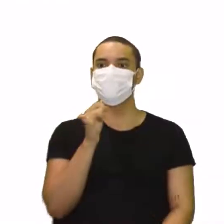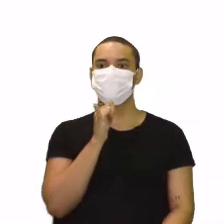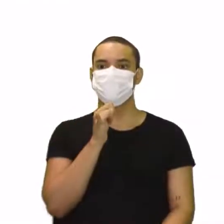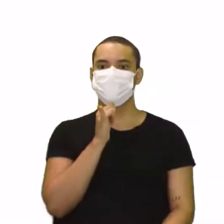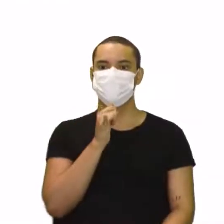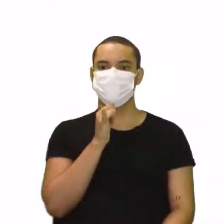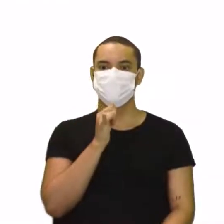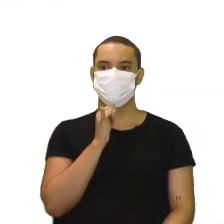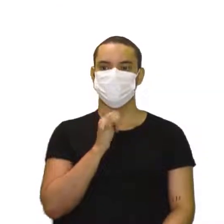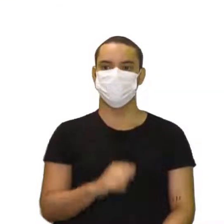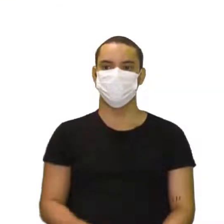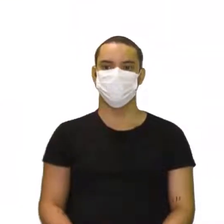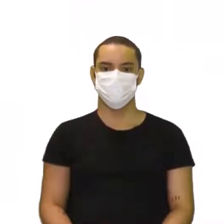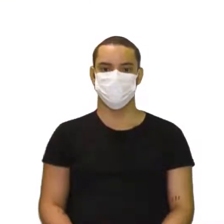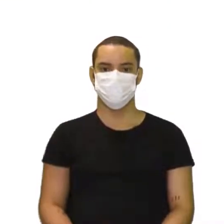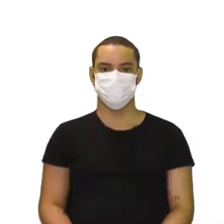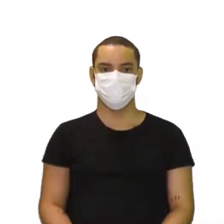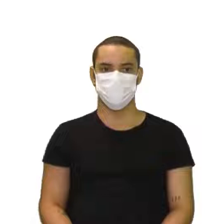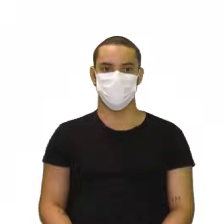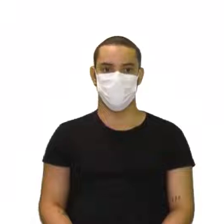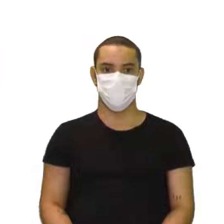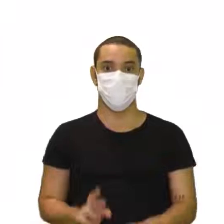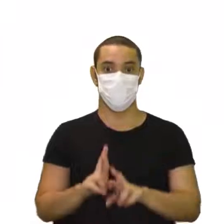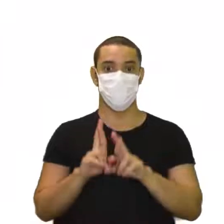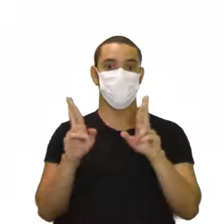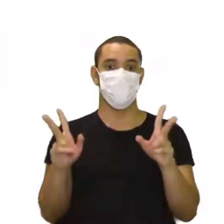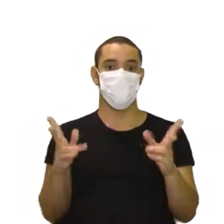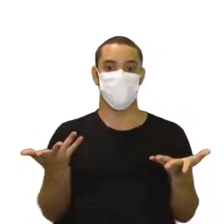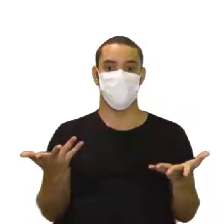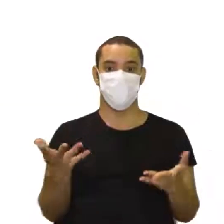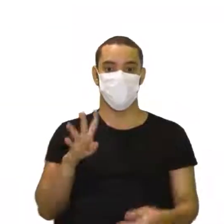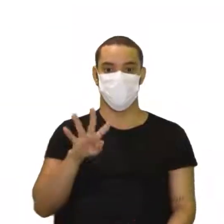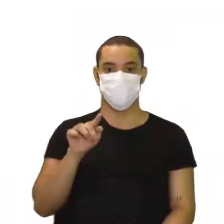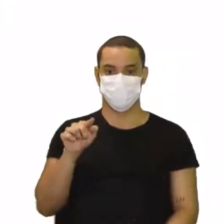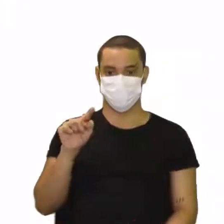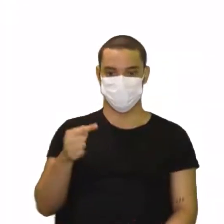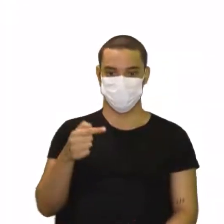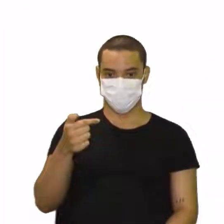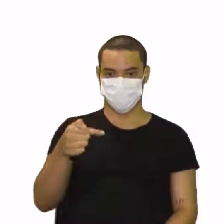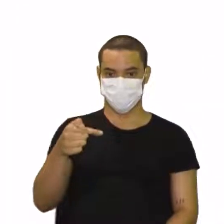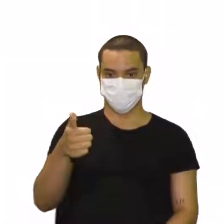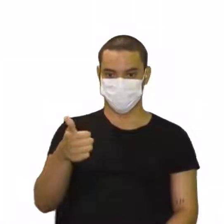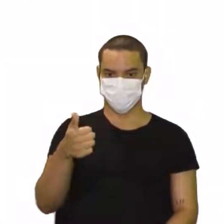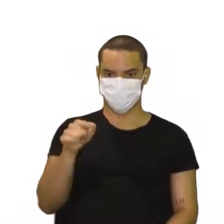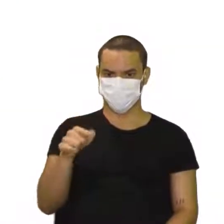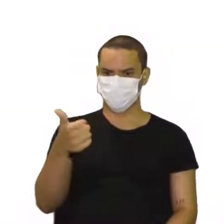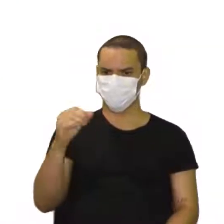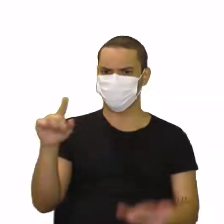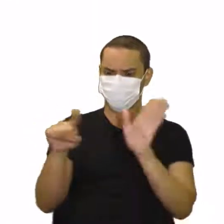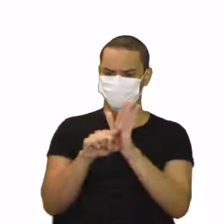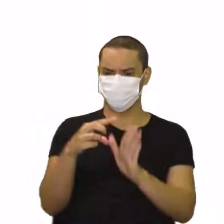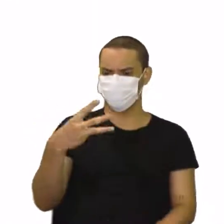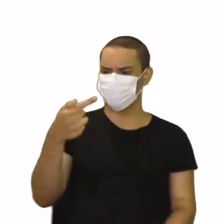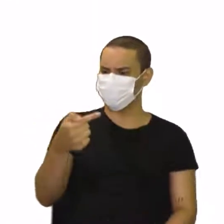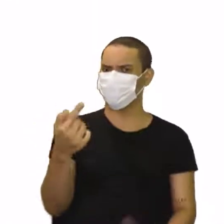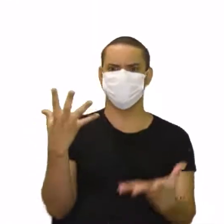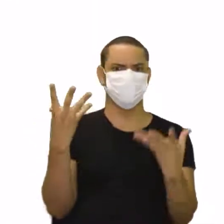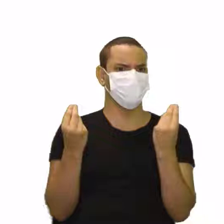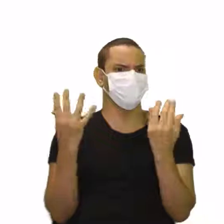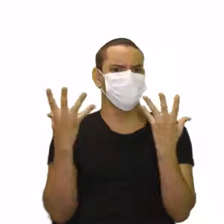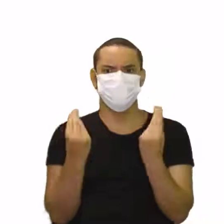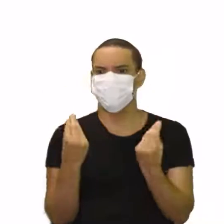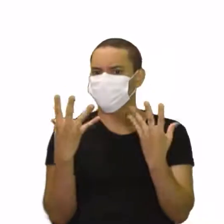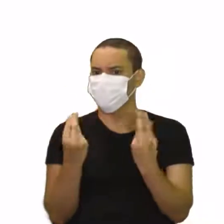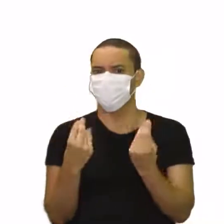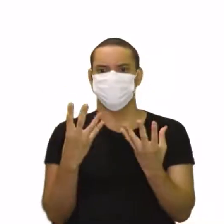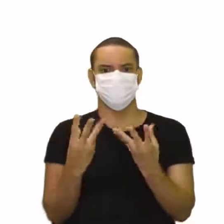ficou, 41, olha a diferença. 4,6 10 menos 37. Menos 37 é muito, mas muito,